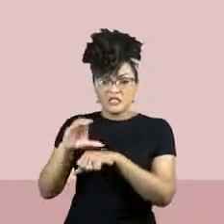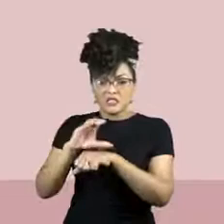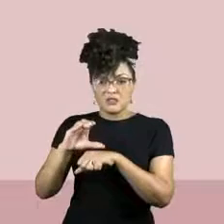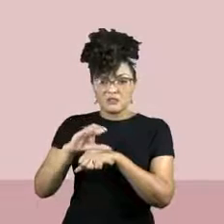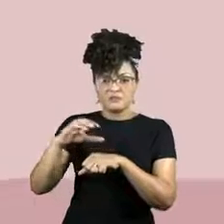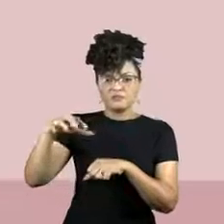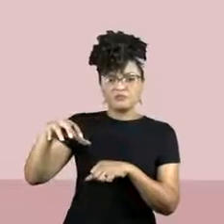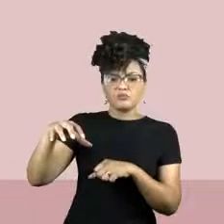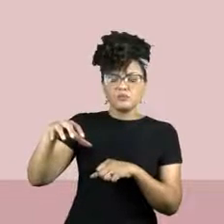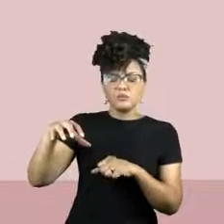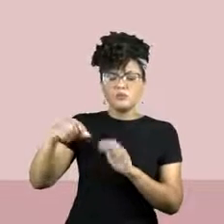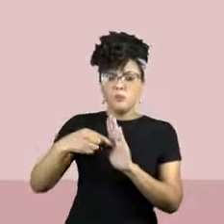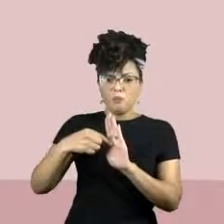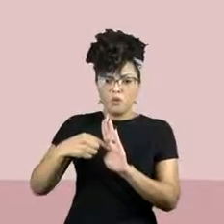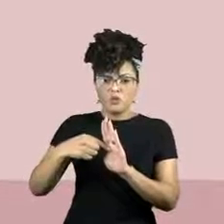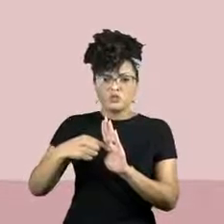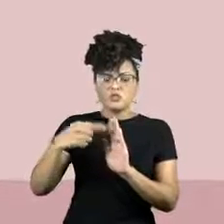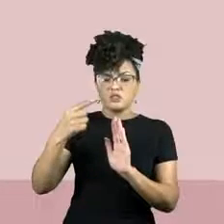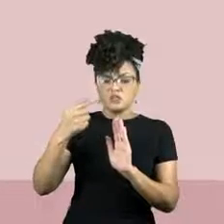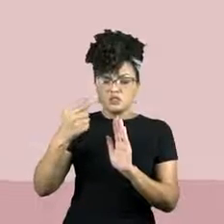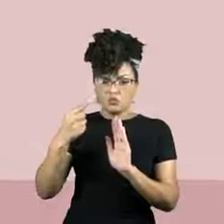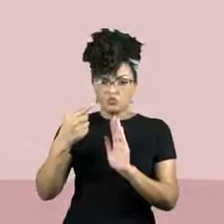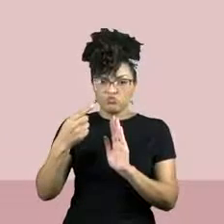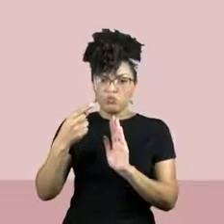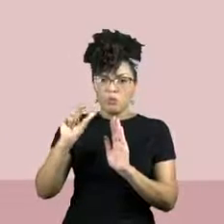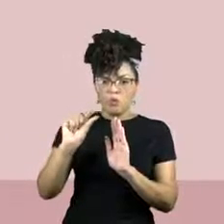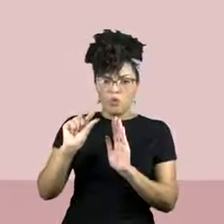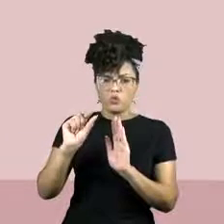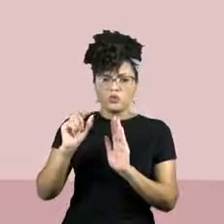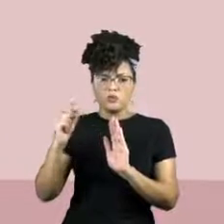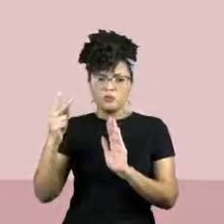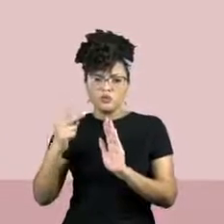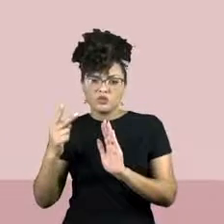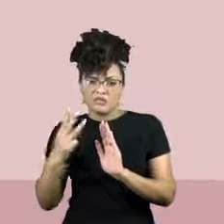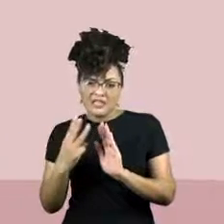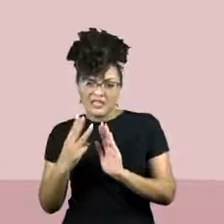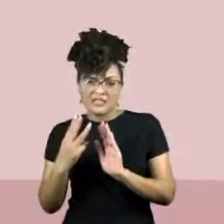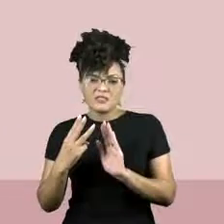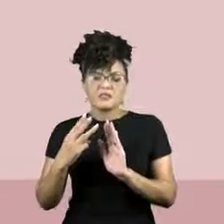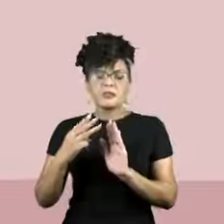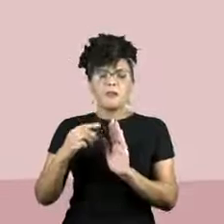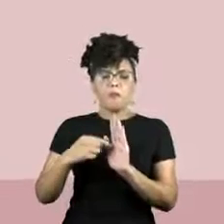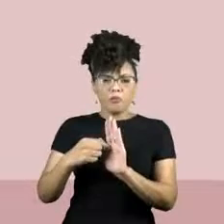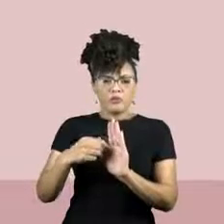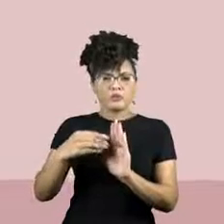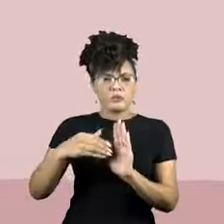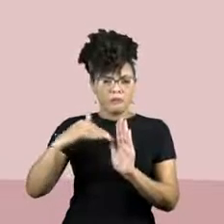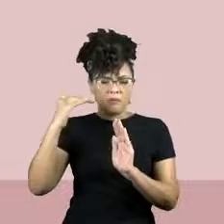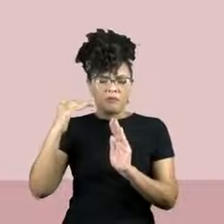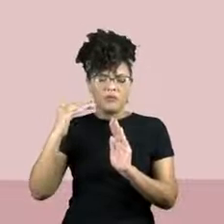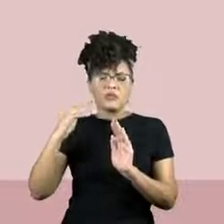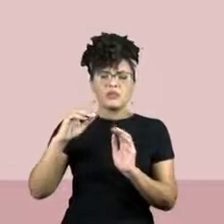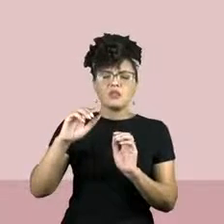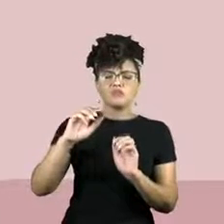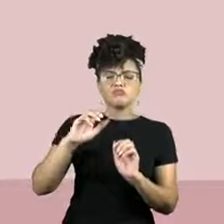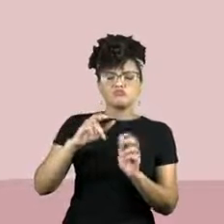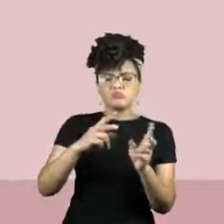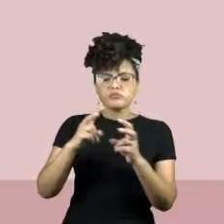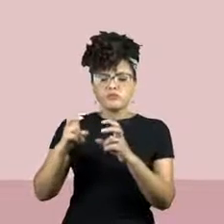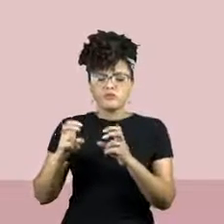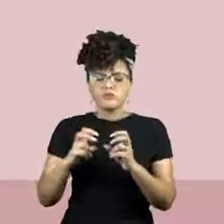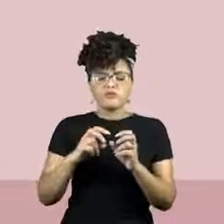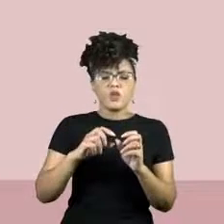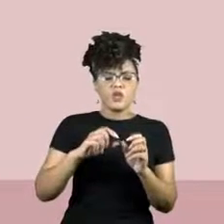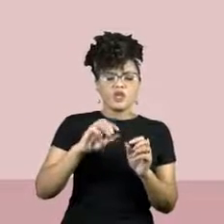1, mas ele aparece bastante na seção 3. Né? Ou seja, eu tenho uma diversidade, condições de contorno na realidade que